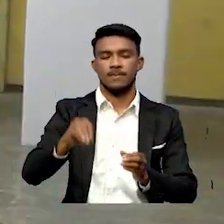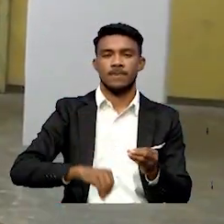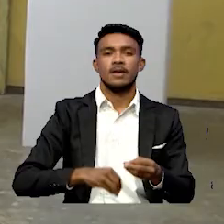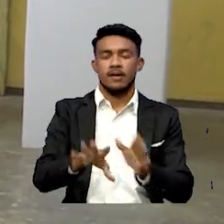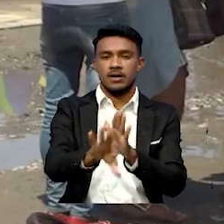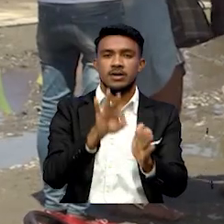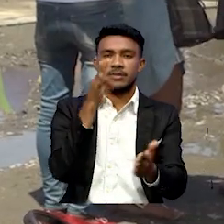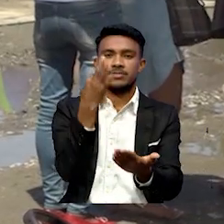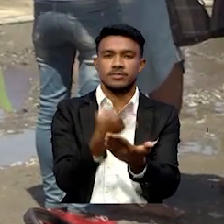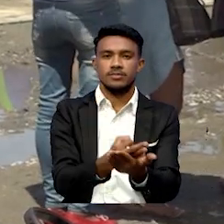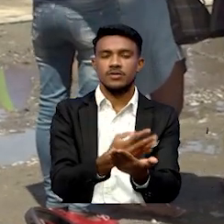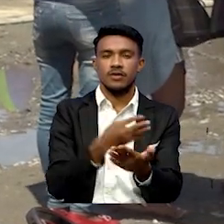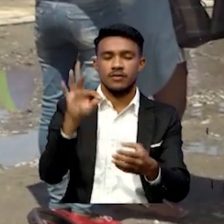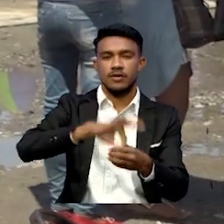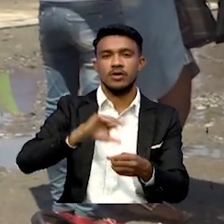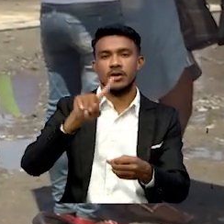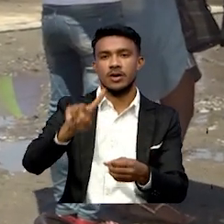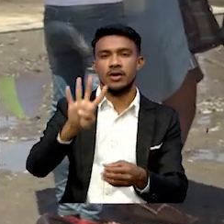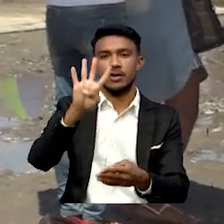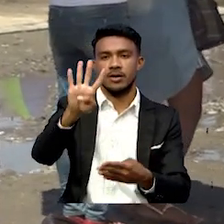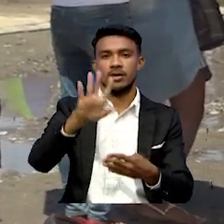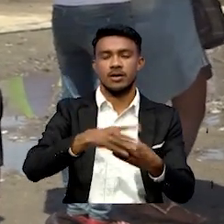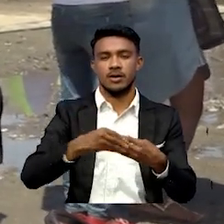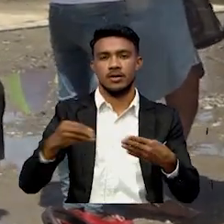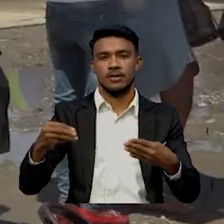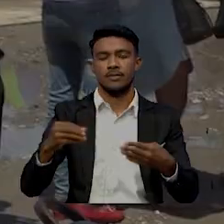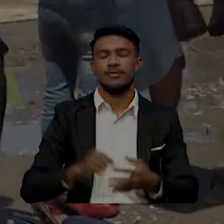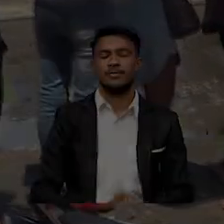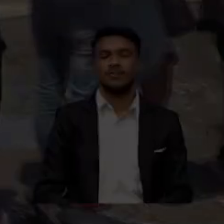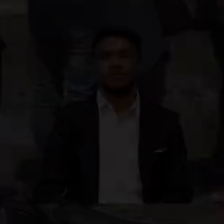eleitoral ba voto ida, o dólar americano hat. Adérito Ximenes, GMN.